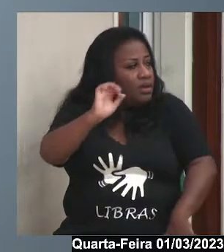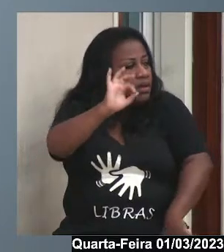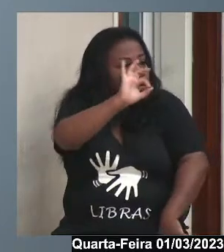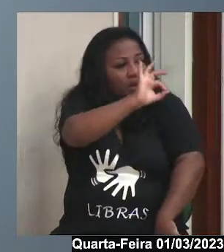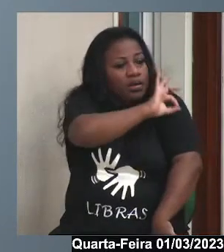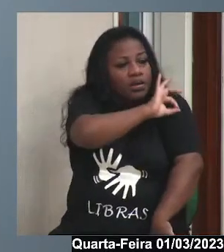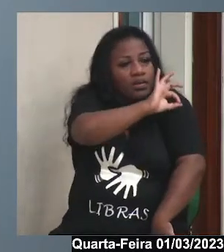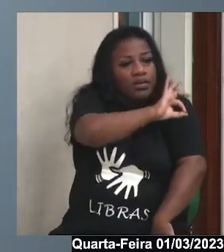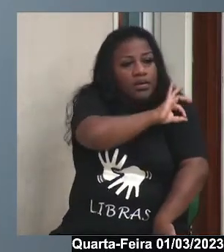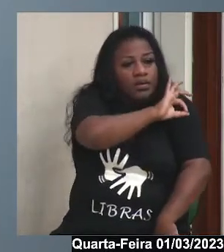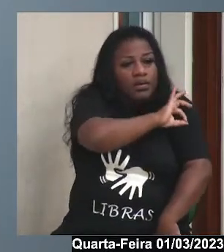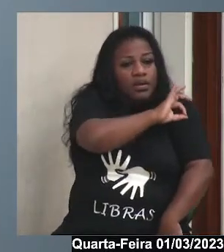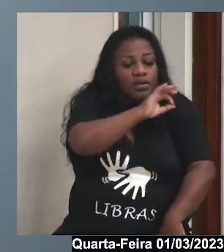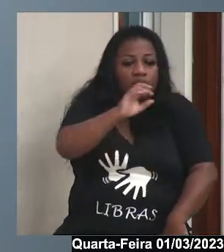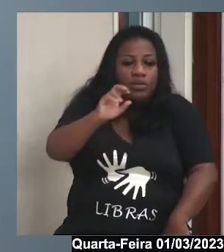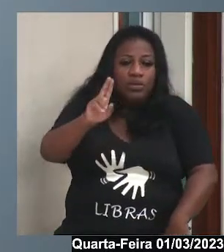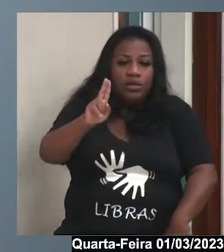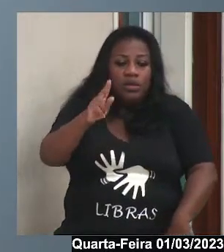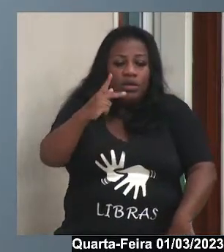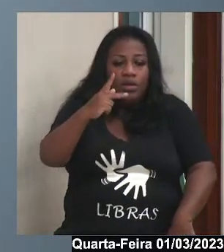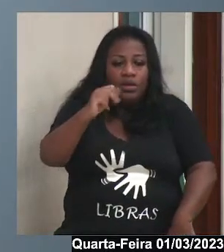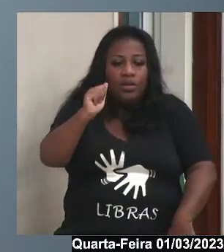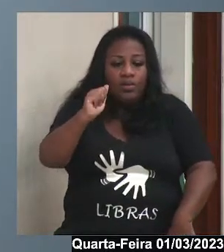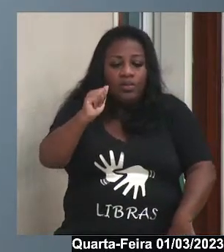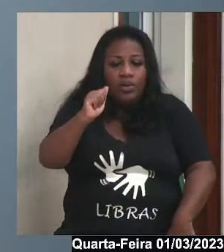você acha que a UPA vai estar com problema domingo à noite?